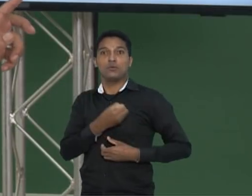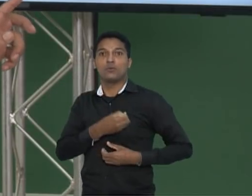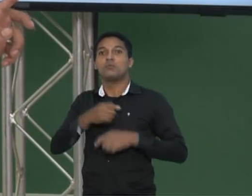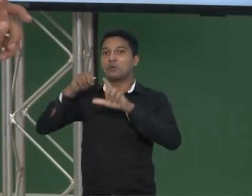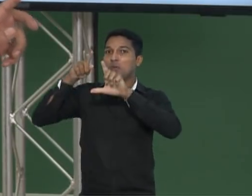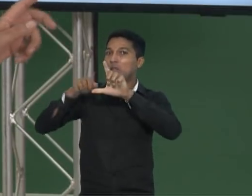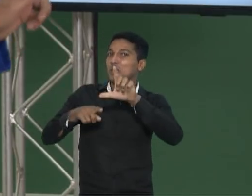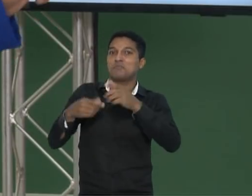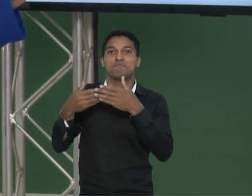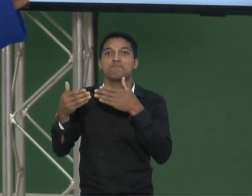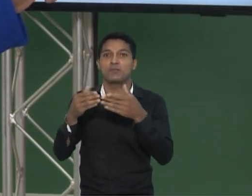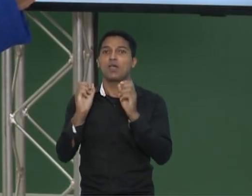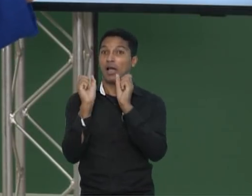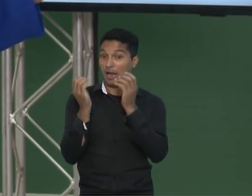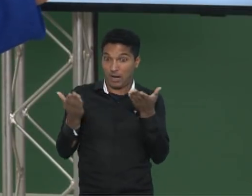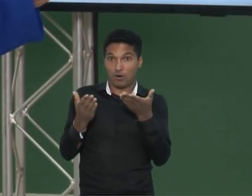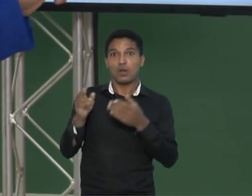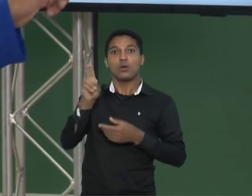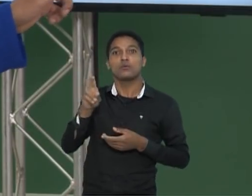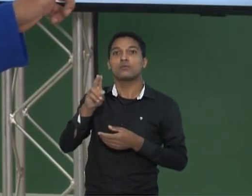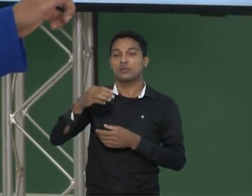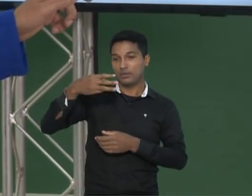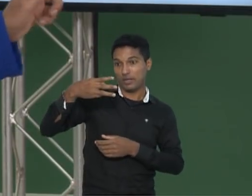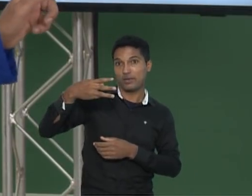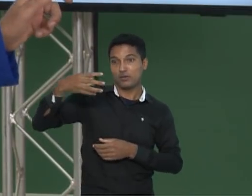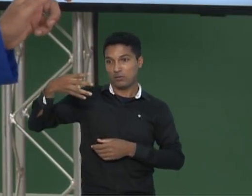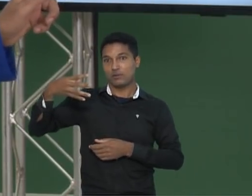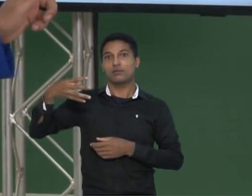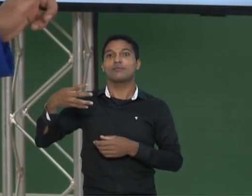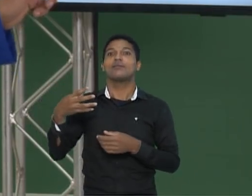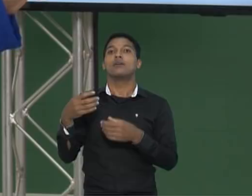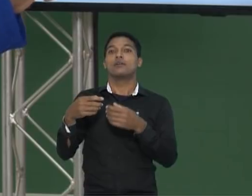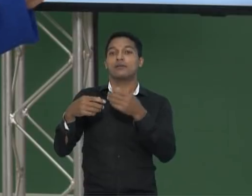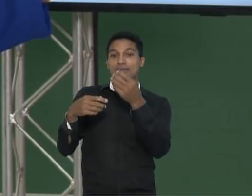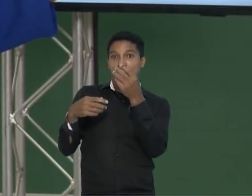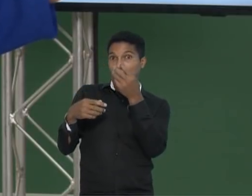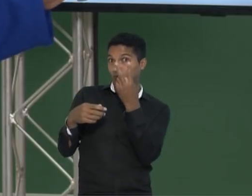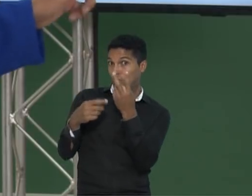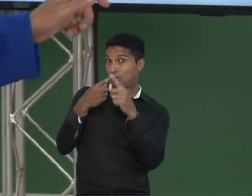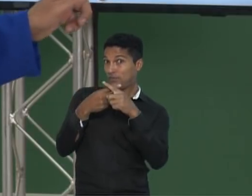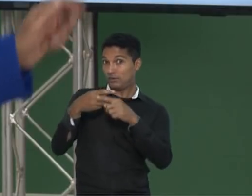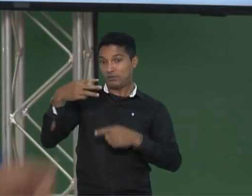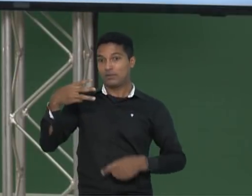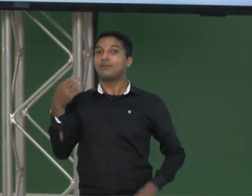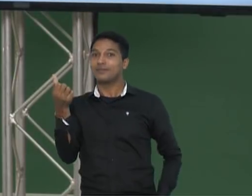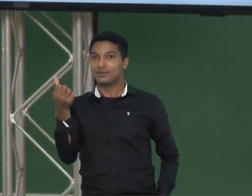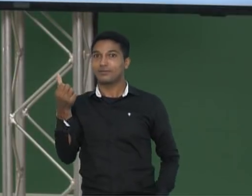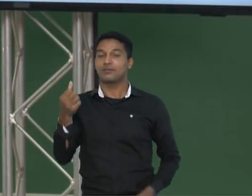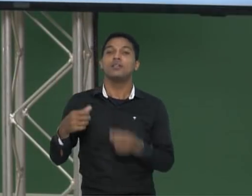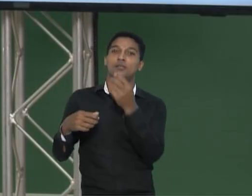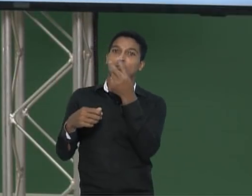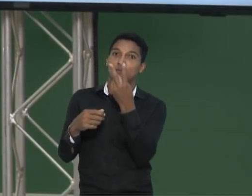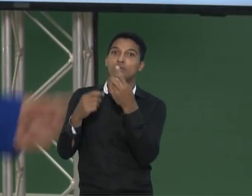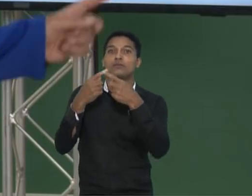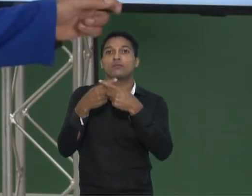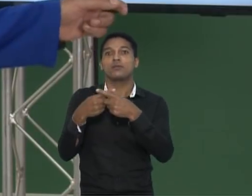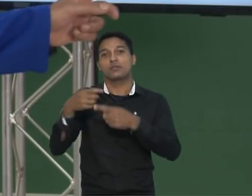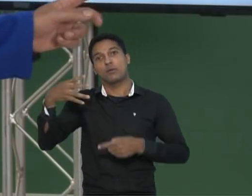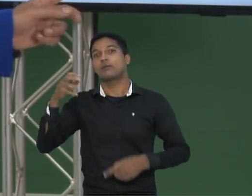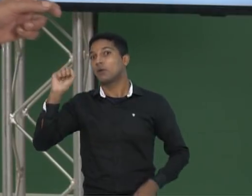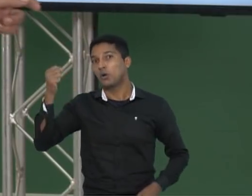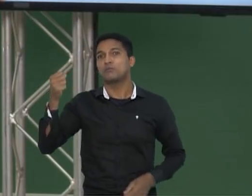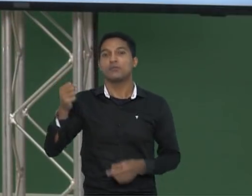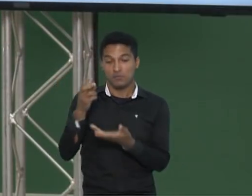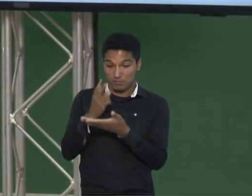utilizando o 3 e o 4. Então, olha aqui, 2 vezes 3 dá 6 e 2 vezes 4 dá 8. Deu o